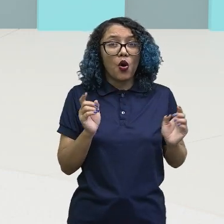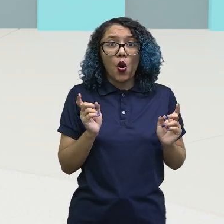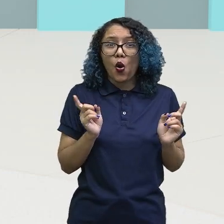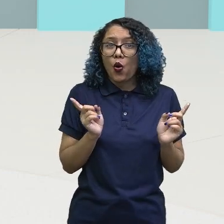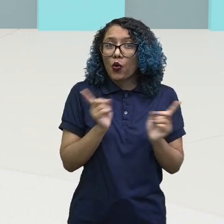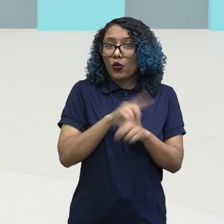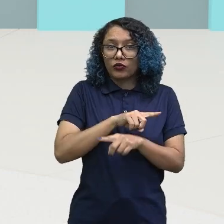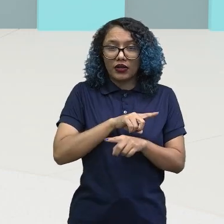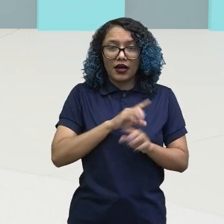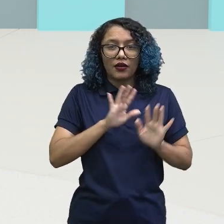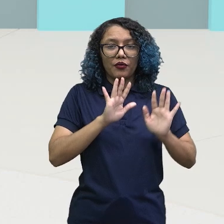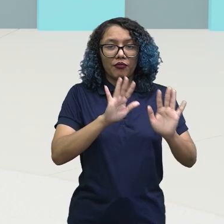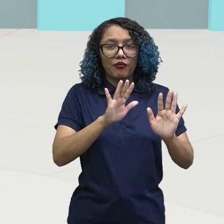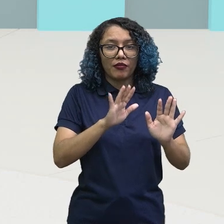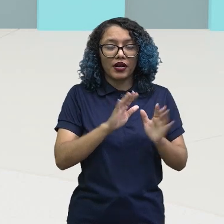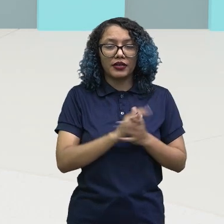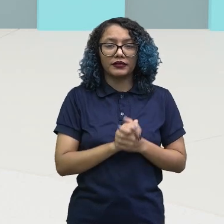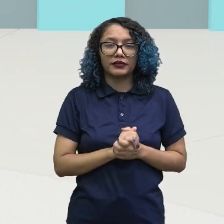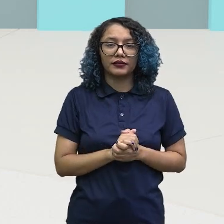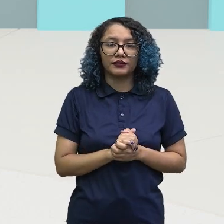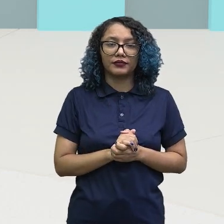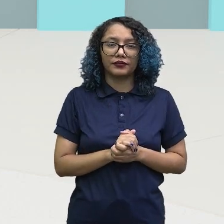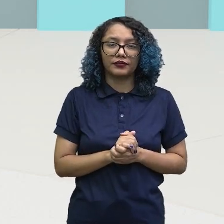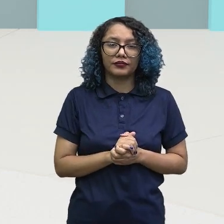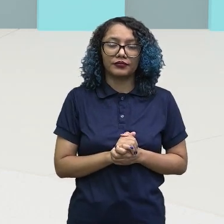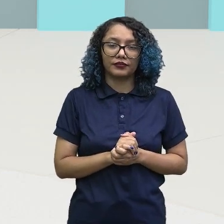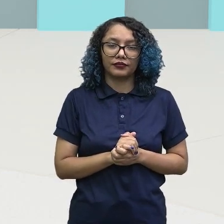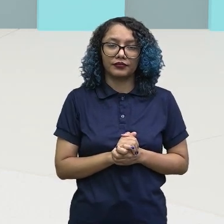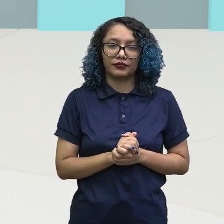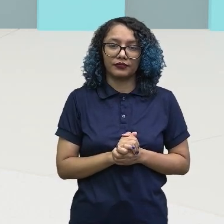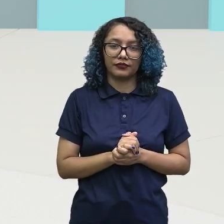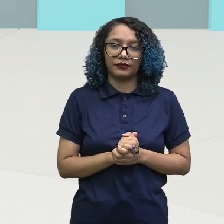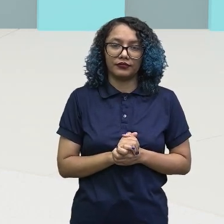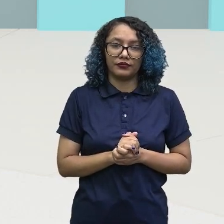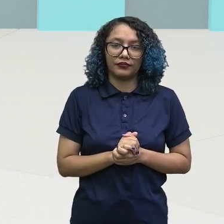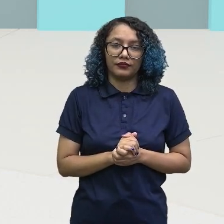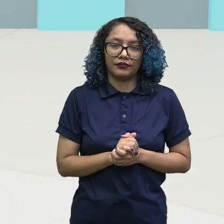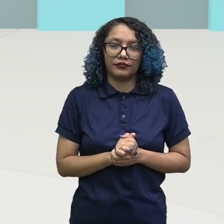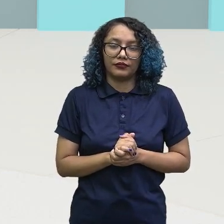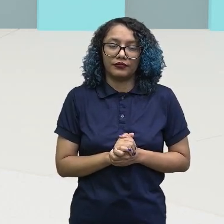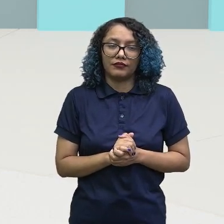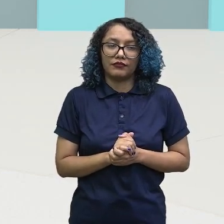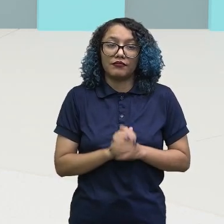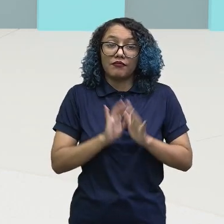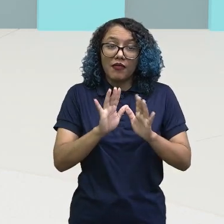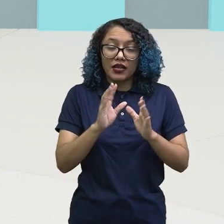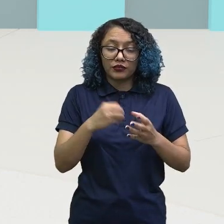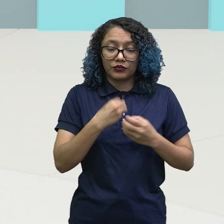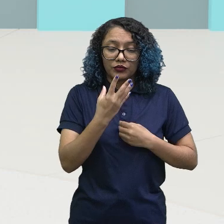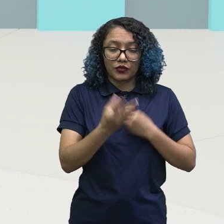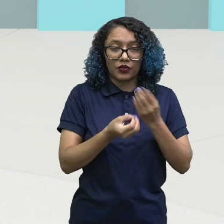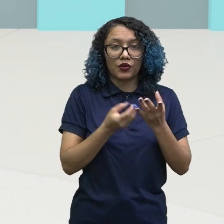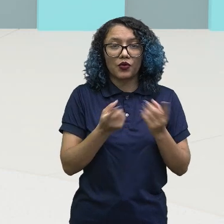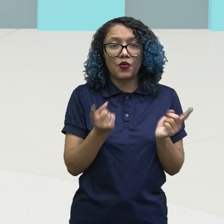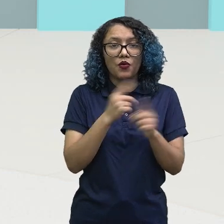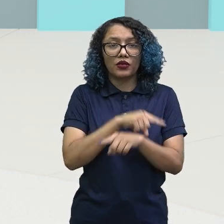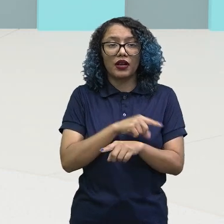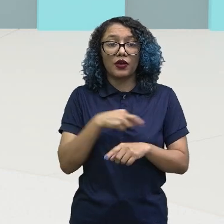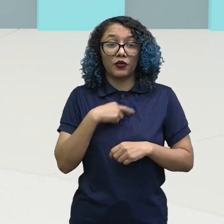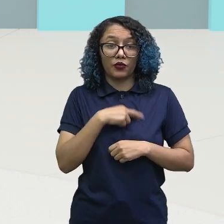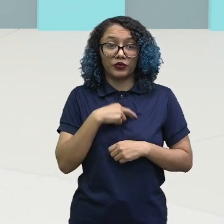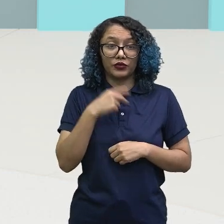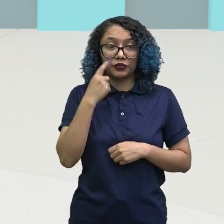mas, sobretudo, a oposição do parnasianismo é em relação ao romantismo, ok? Vamos ver a